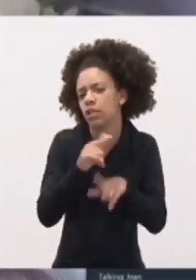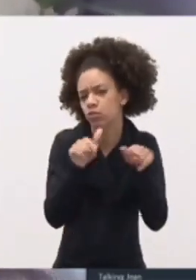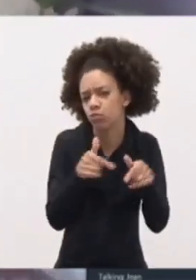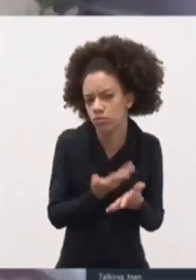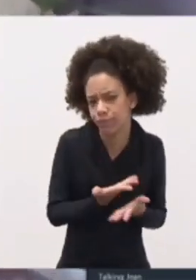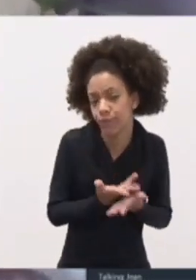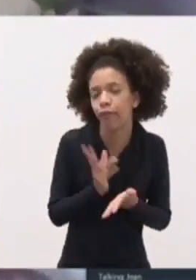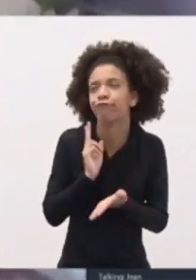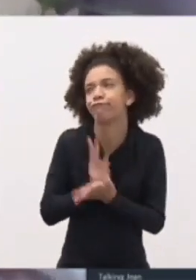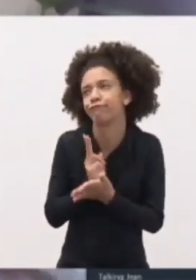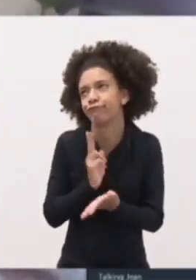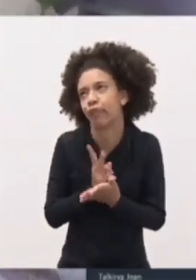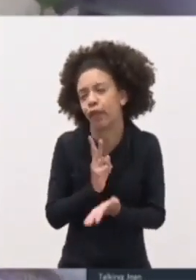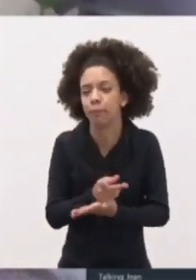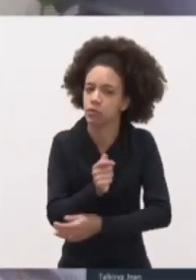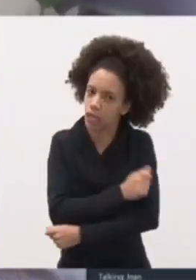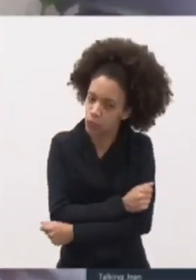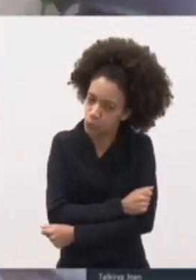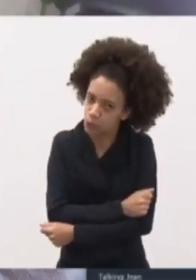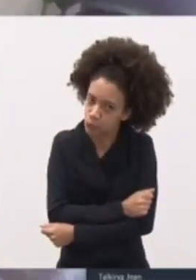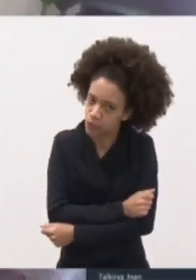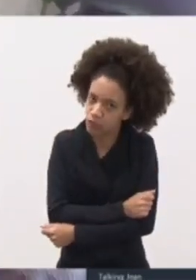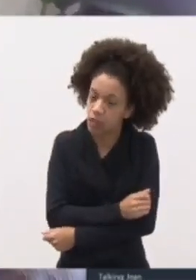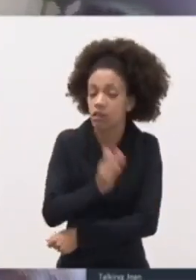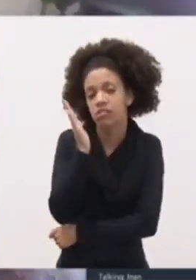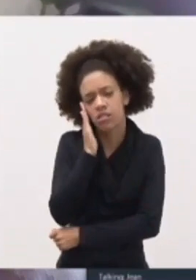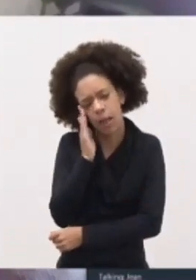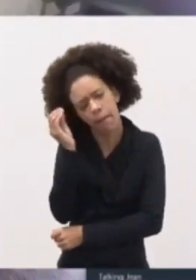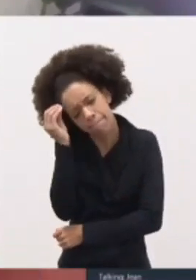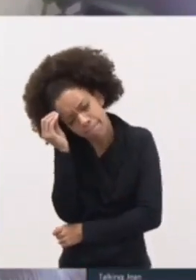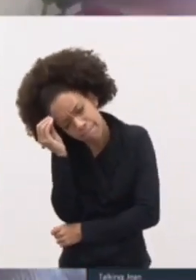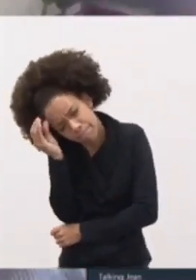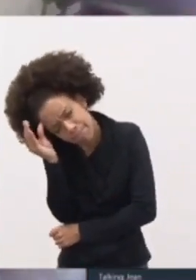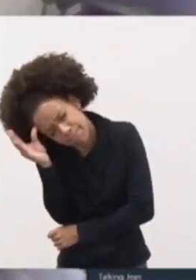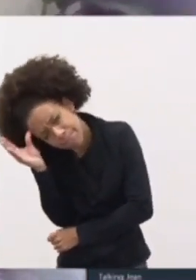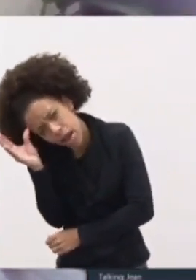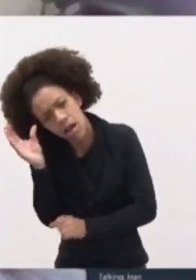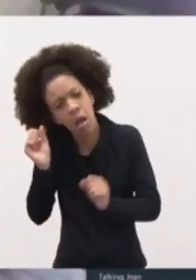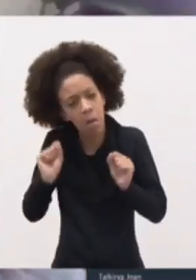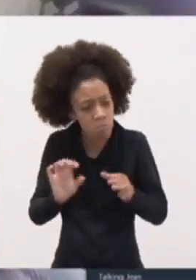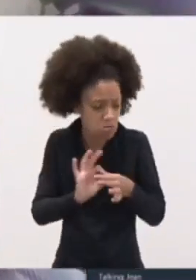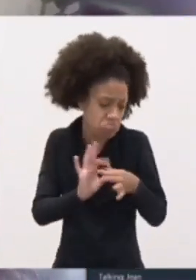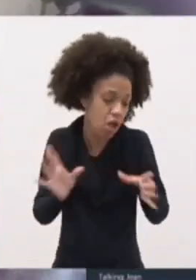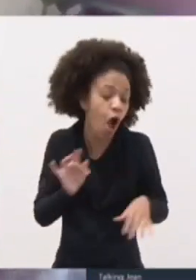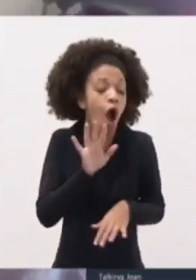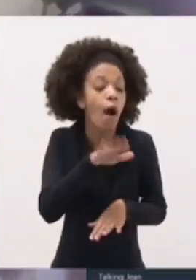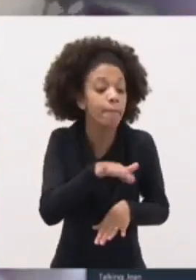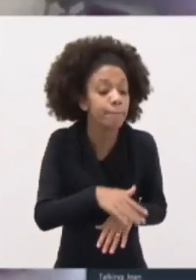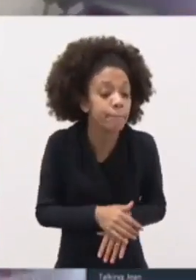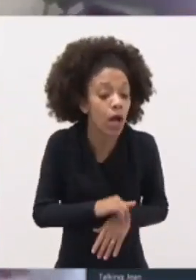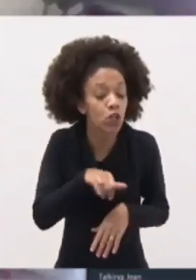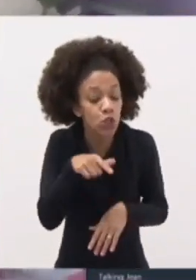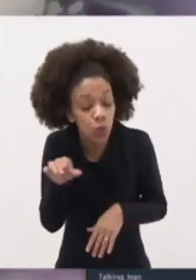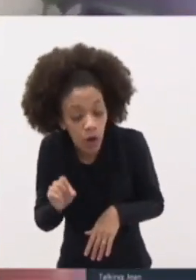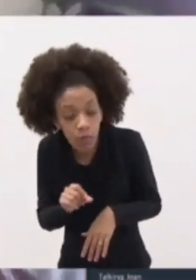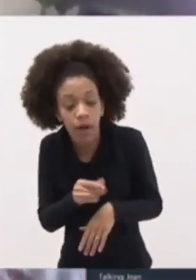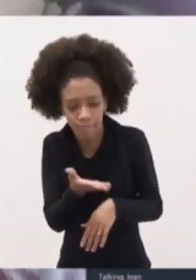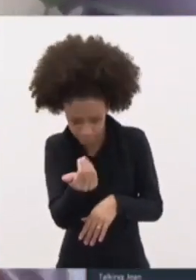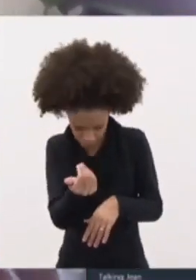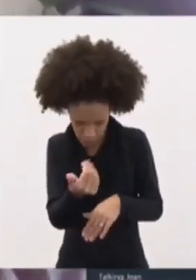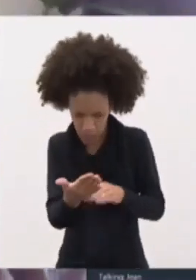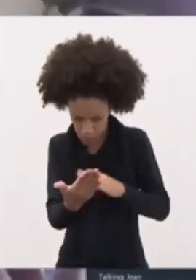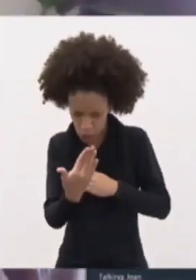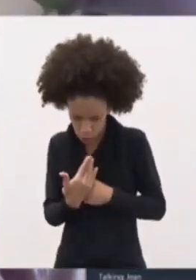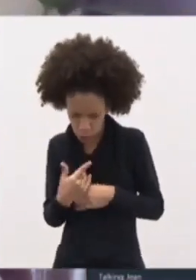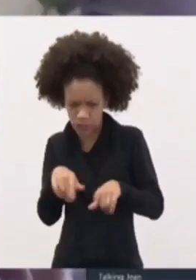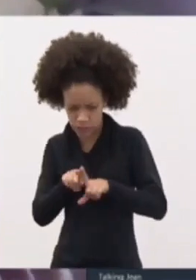sempre aqueles alunos que sabem um pouquinho mais e você pode ter toda a liberdade de falar, olha, Joãozinho, vem aqui, me ajuda e